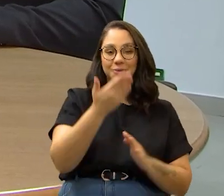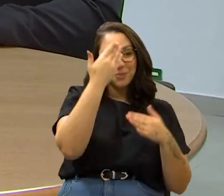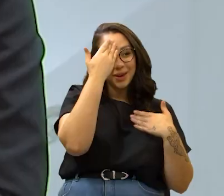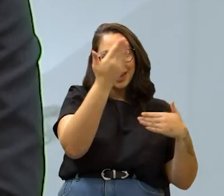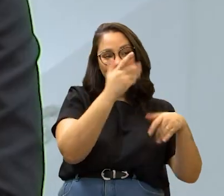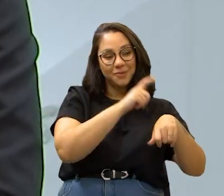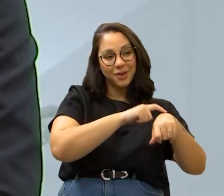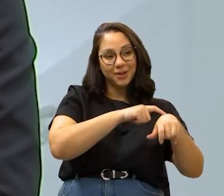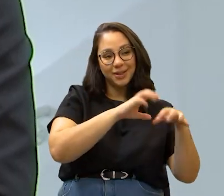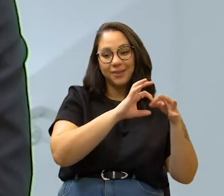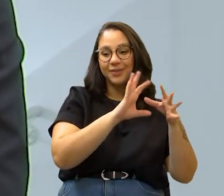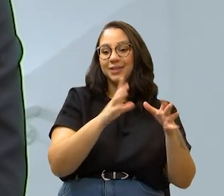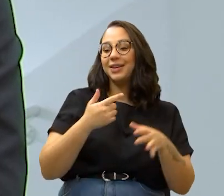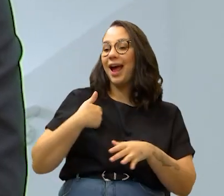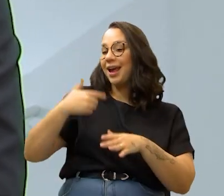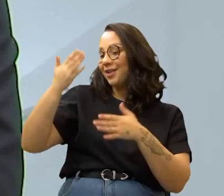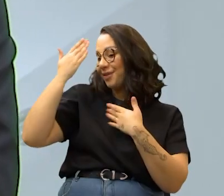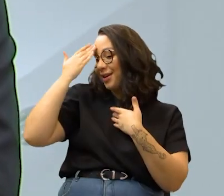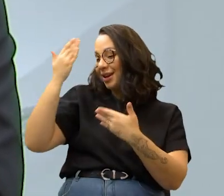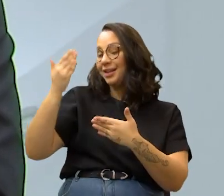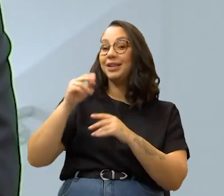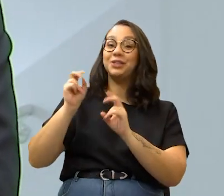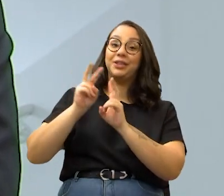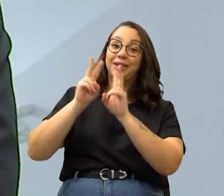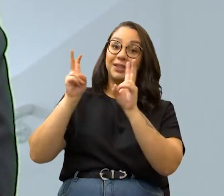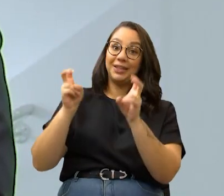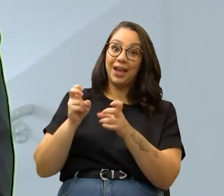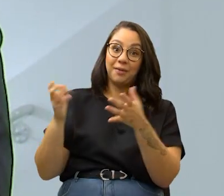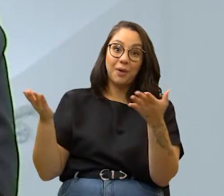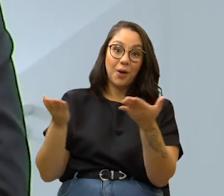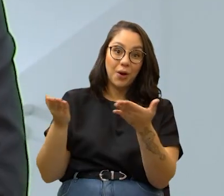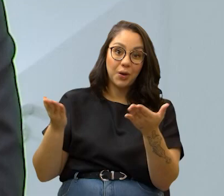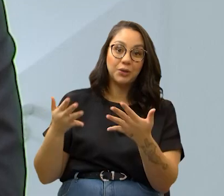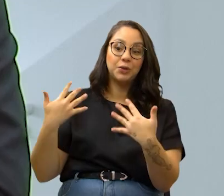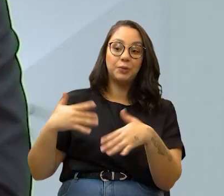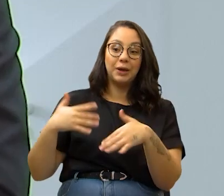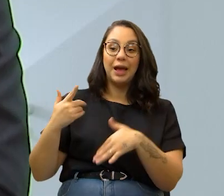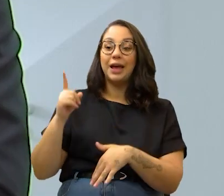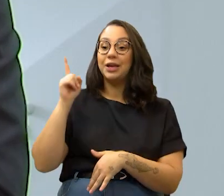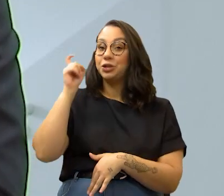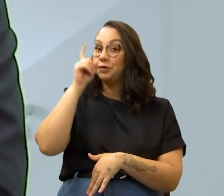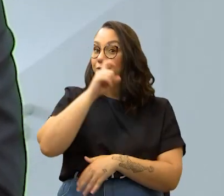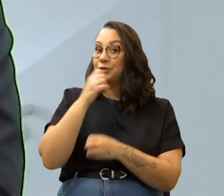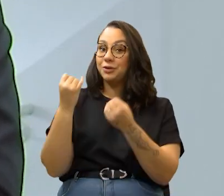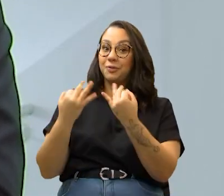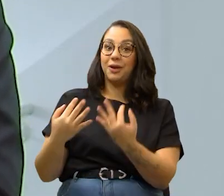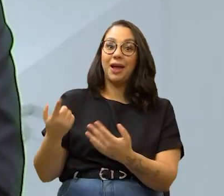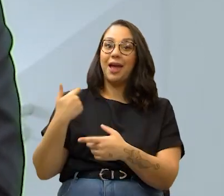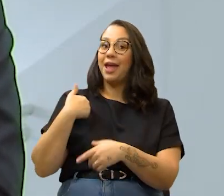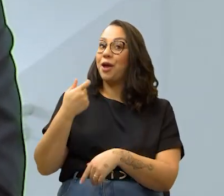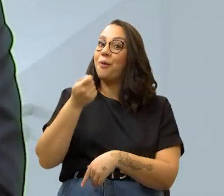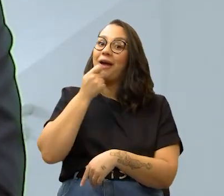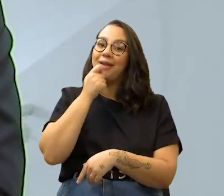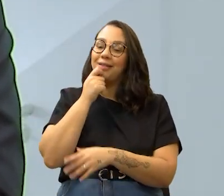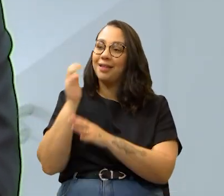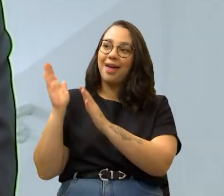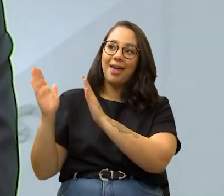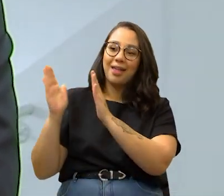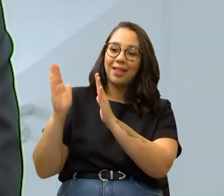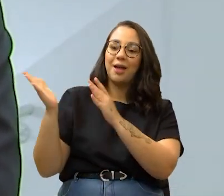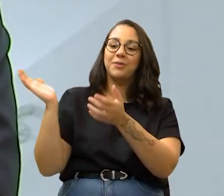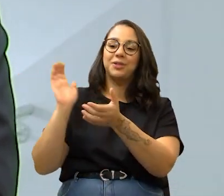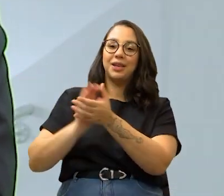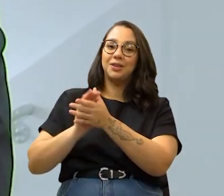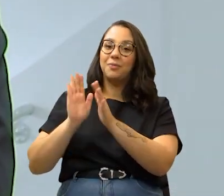seu tempo. Eu que agradeço, Dalila, e eu acho que esse assunto hoje, para mim ele é um pouco difícil de falar porque eu não passei por toda essa etapa aí, mas eu